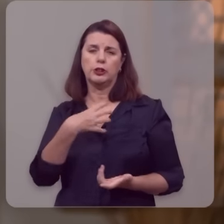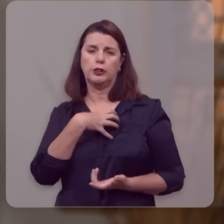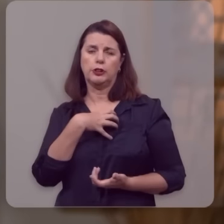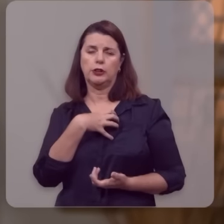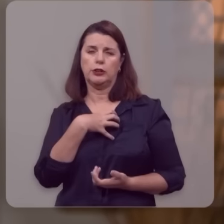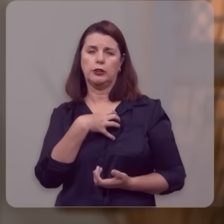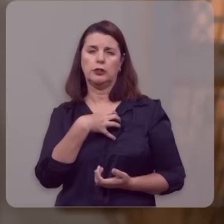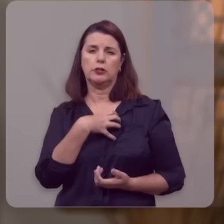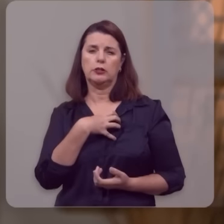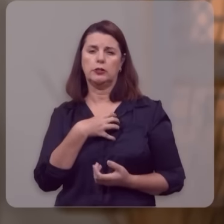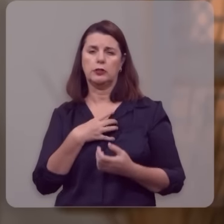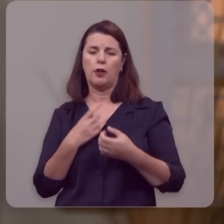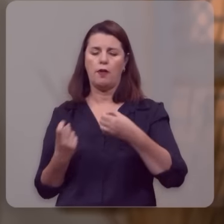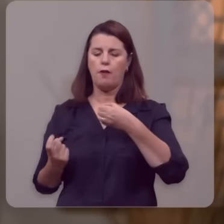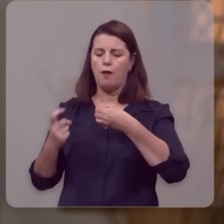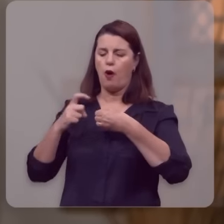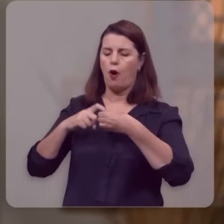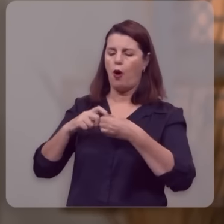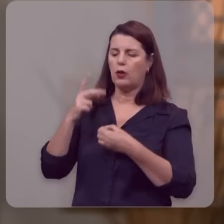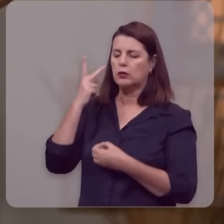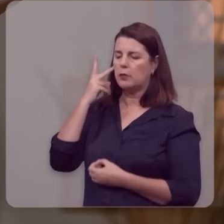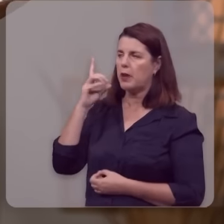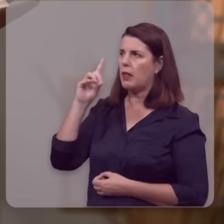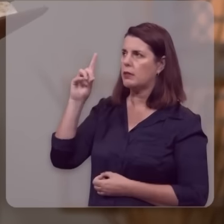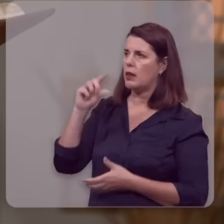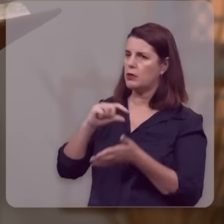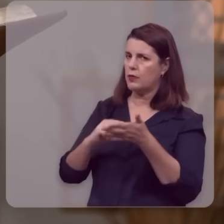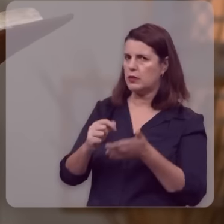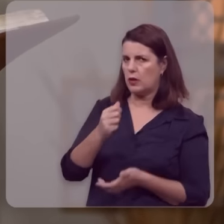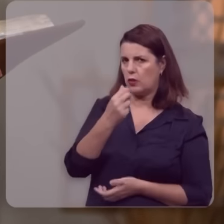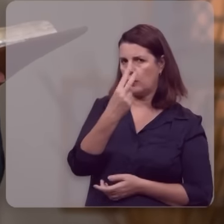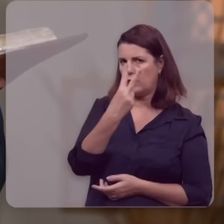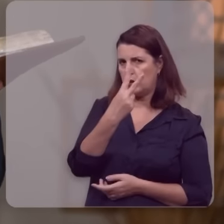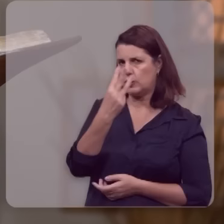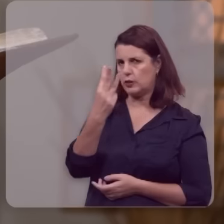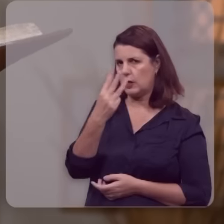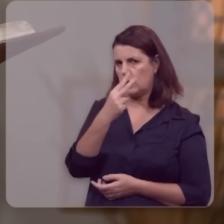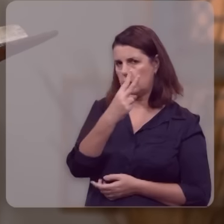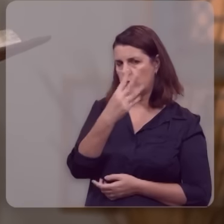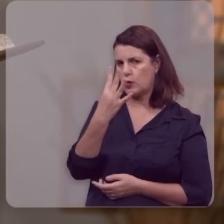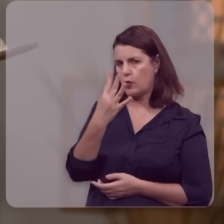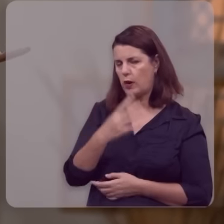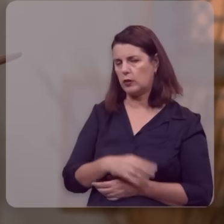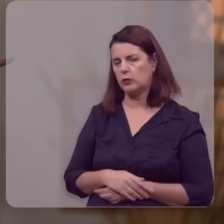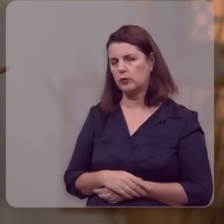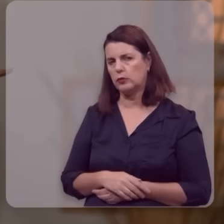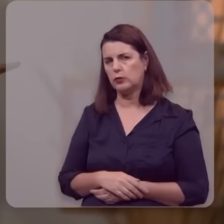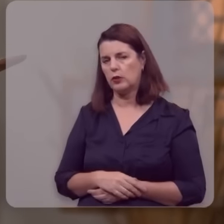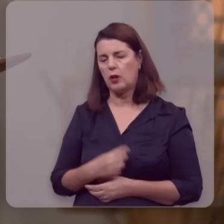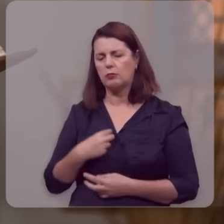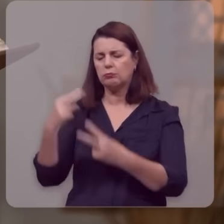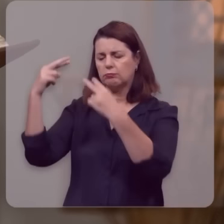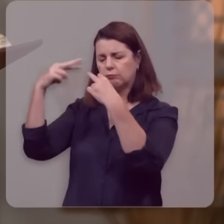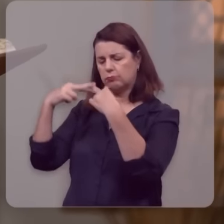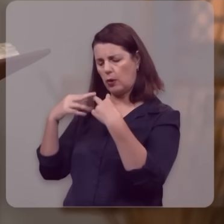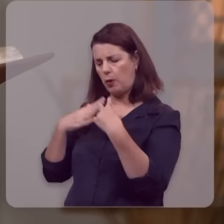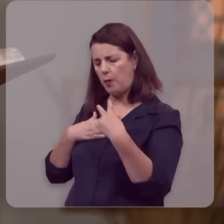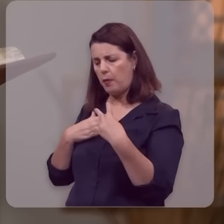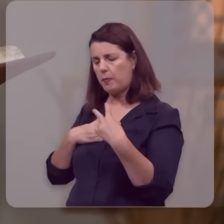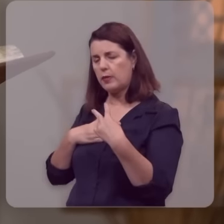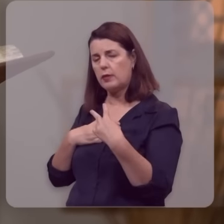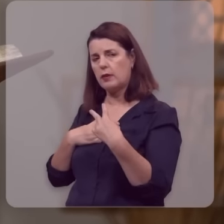de volta para Deus nos versos 23 e 24 que eu vou ler para você sonda-me ó